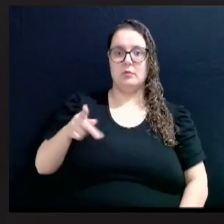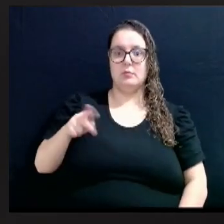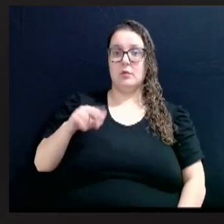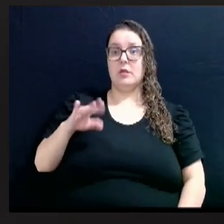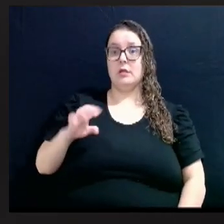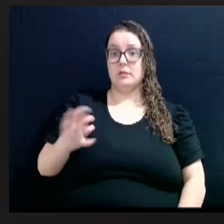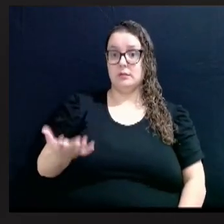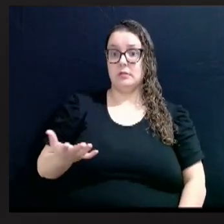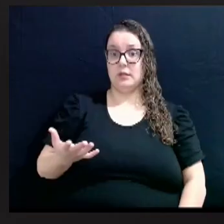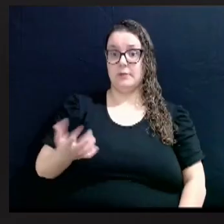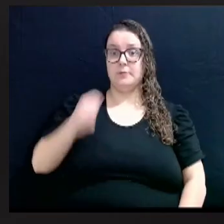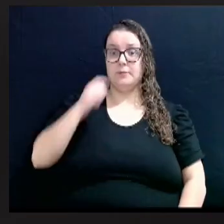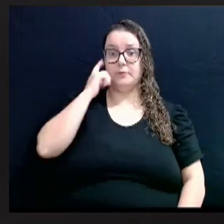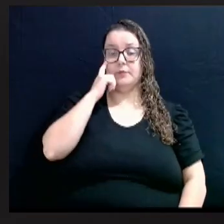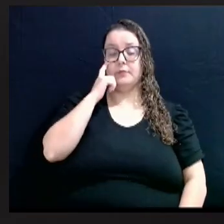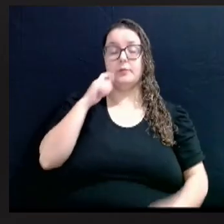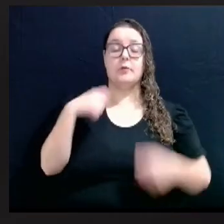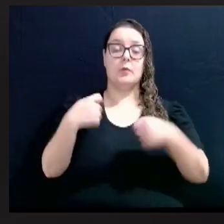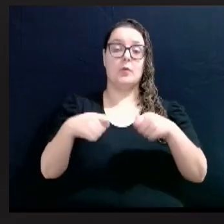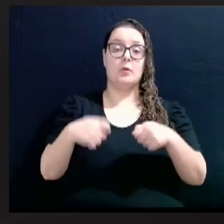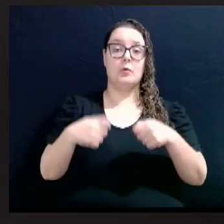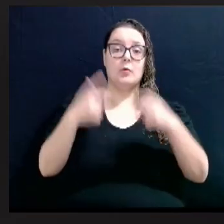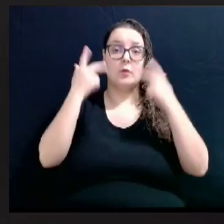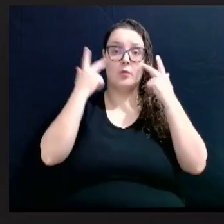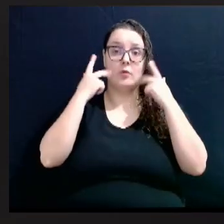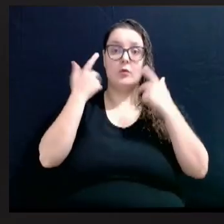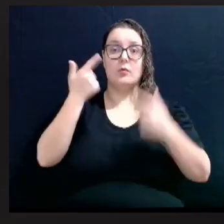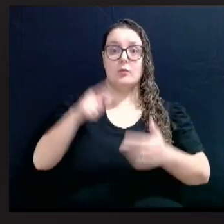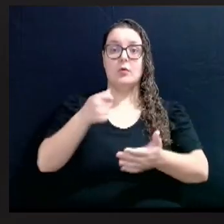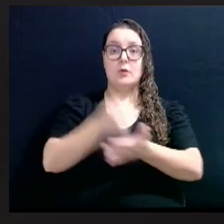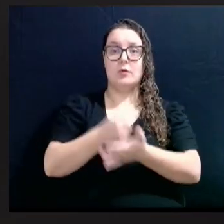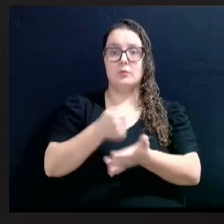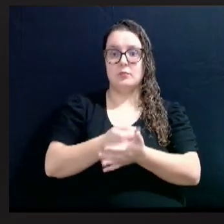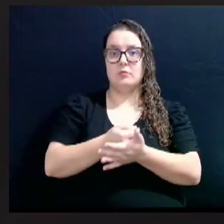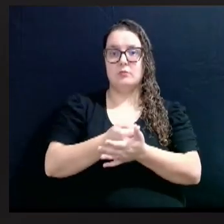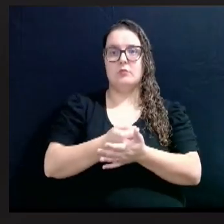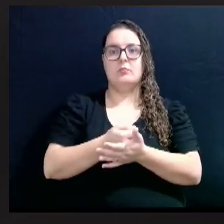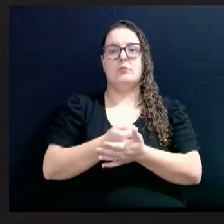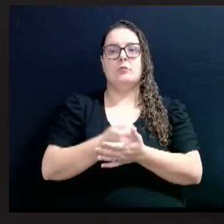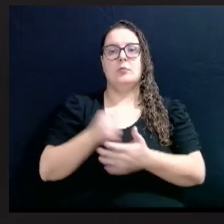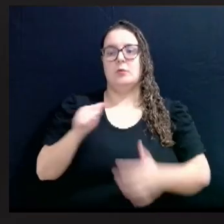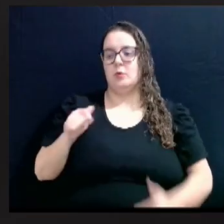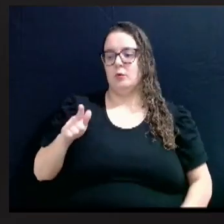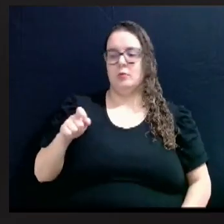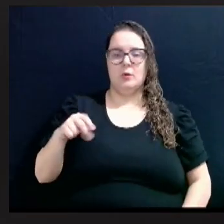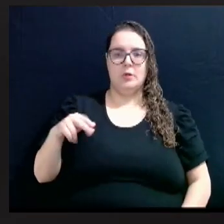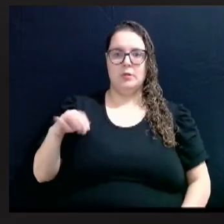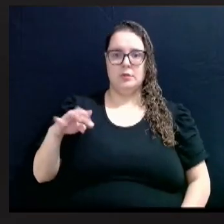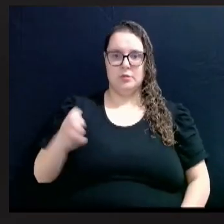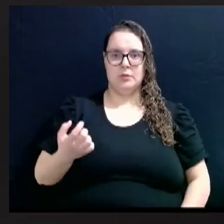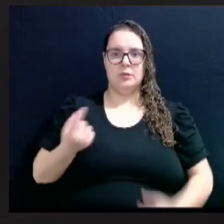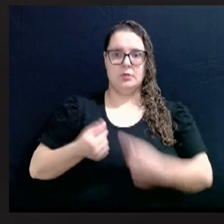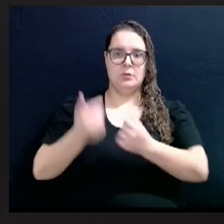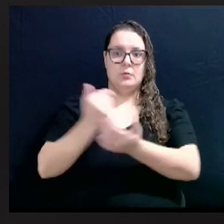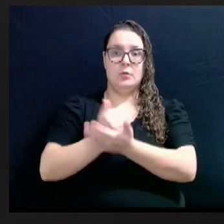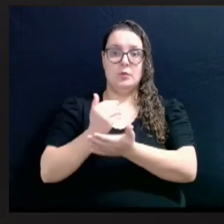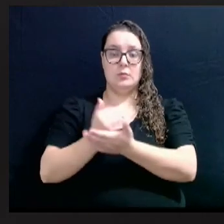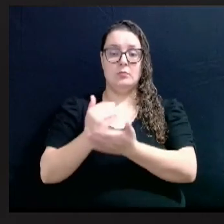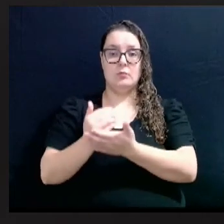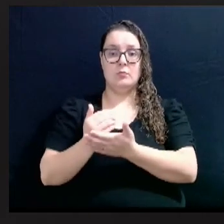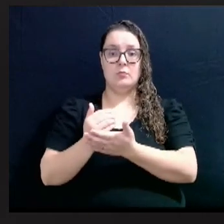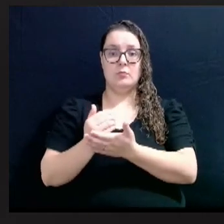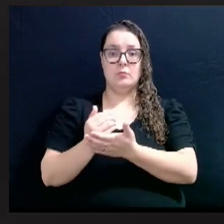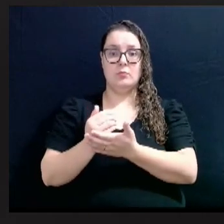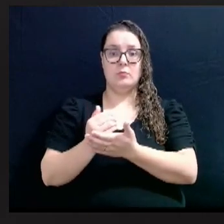você precisa normalmente insistir até com o seu agente financeiro para que ele demonstre